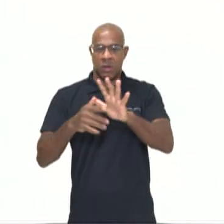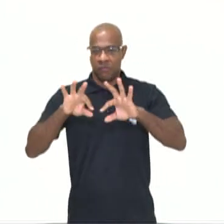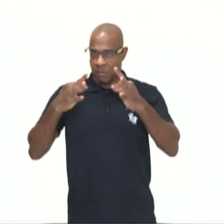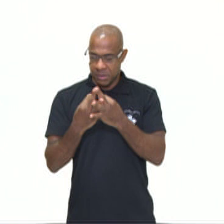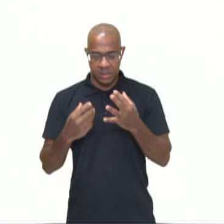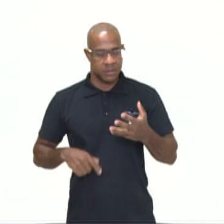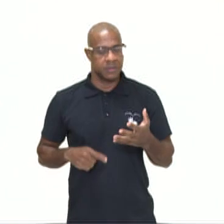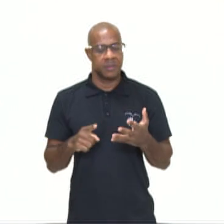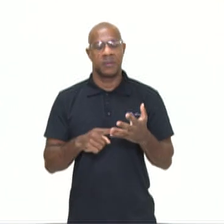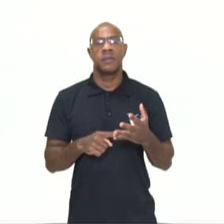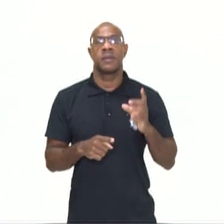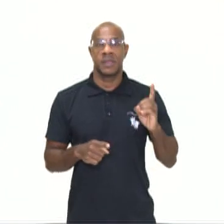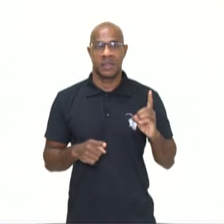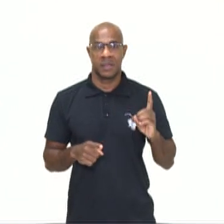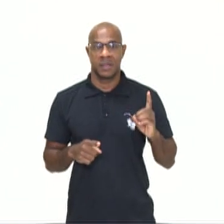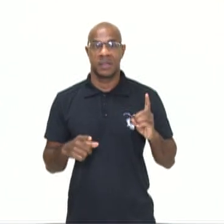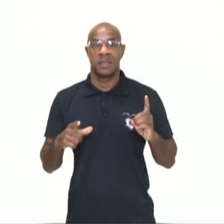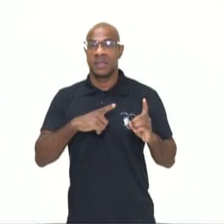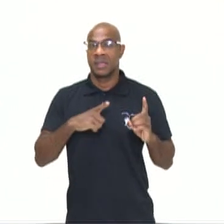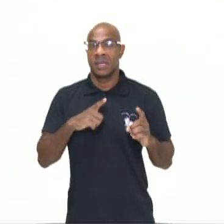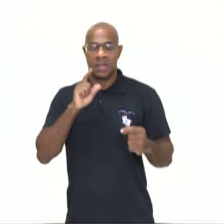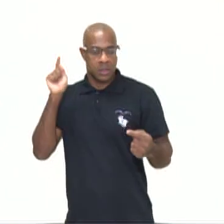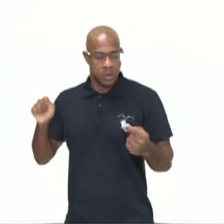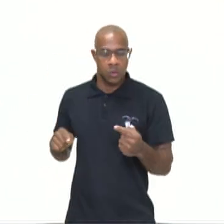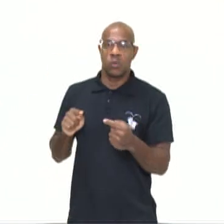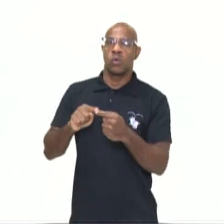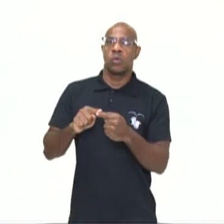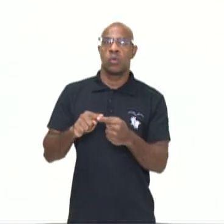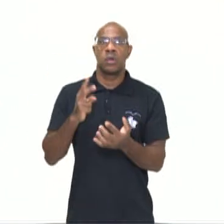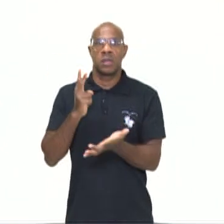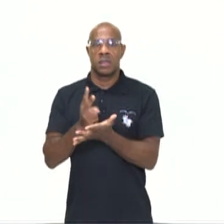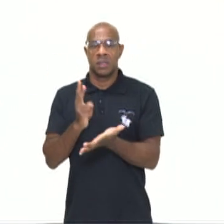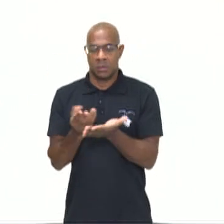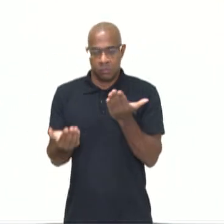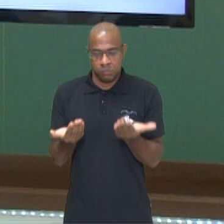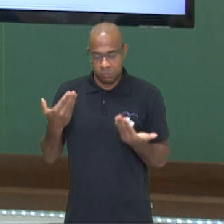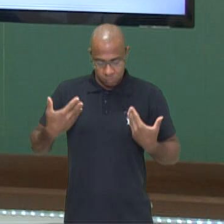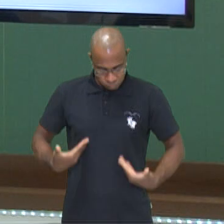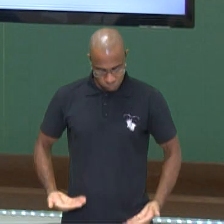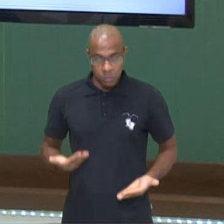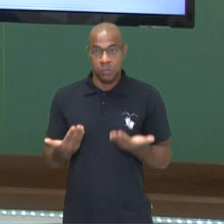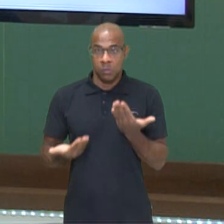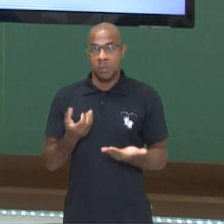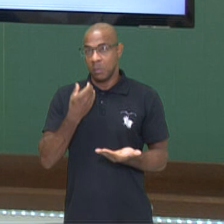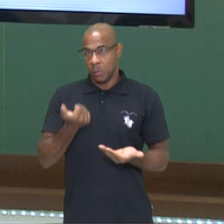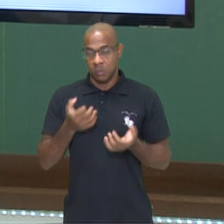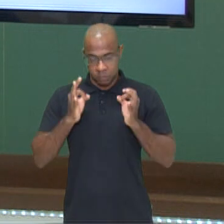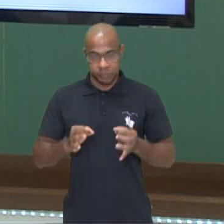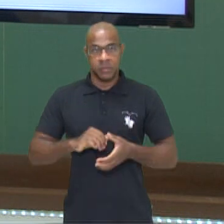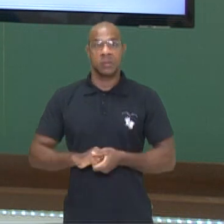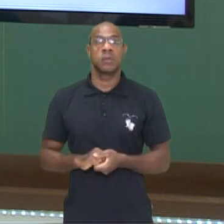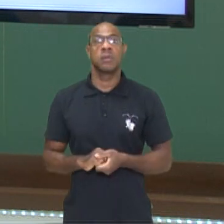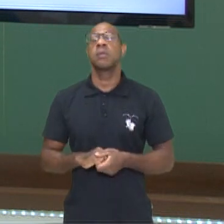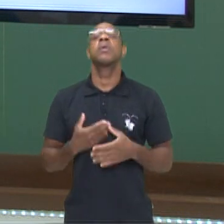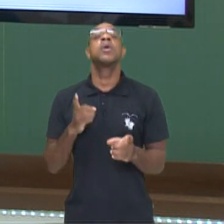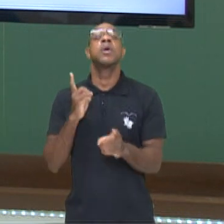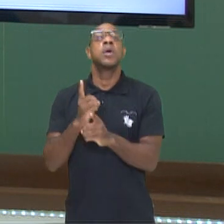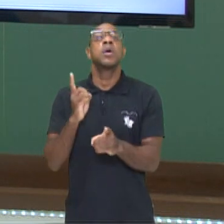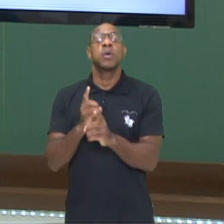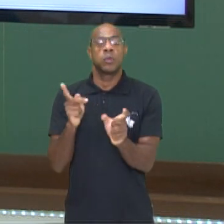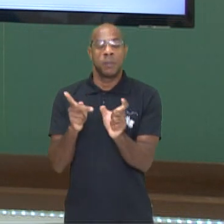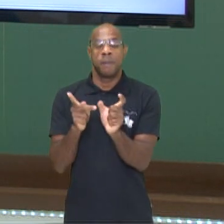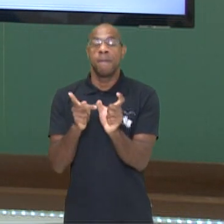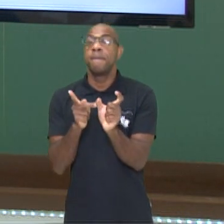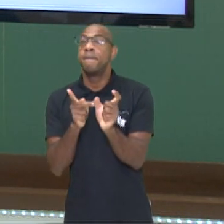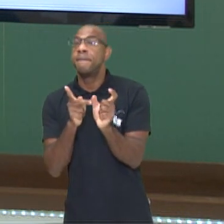família. D, alcançará ou irá manter um peso. Encontre o predicado nominal, onde nós temos